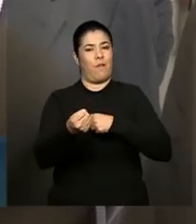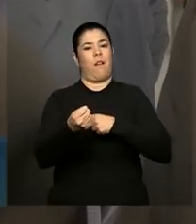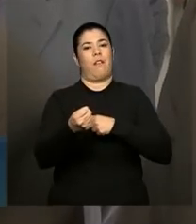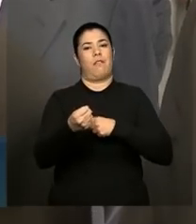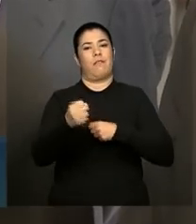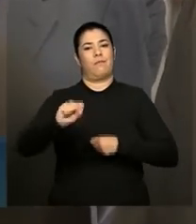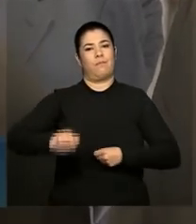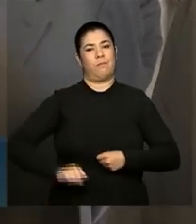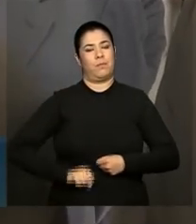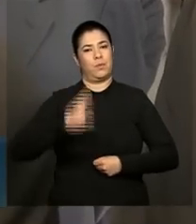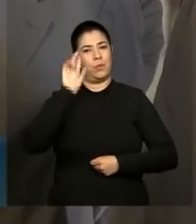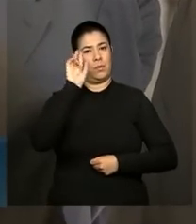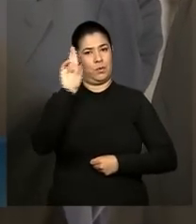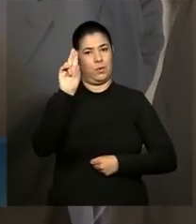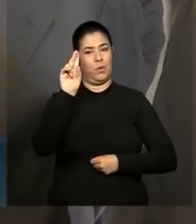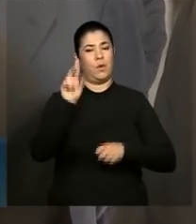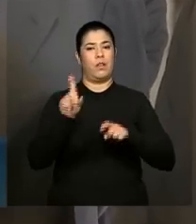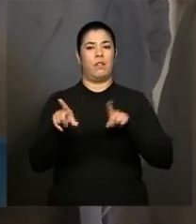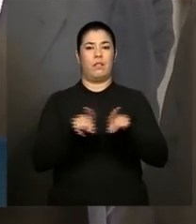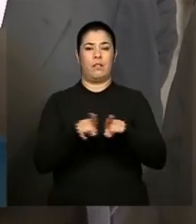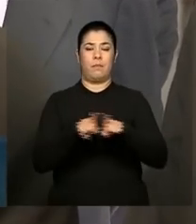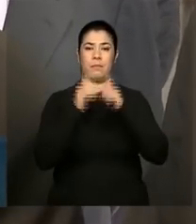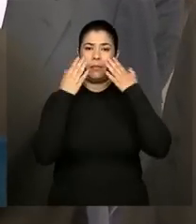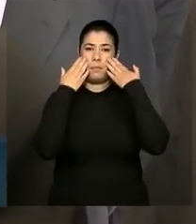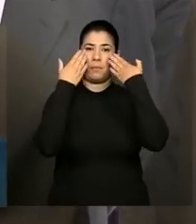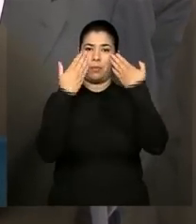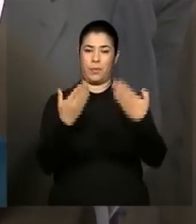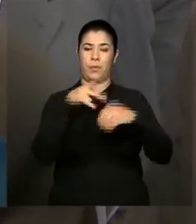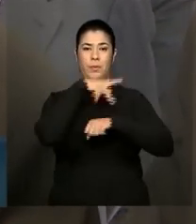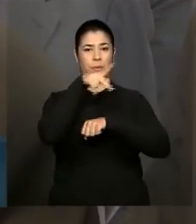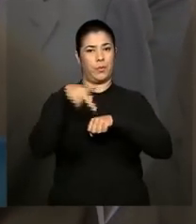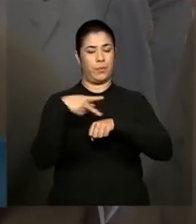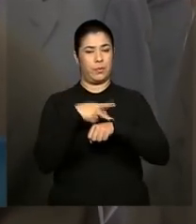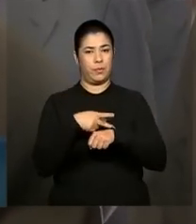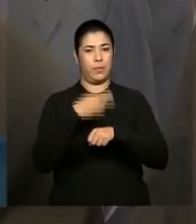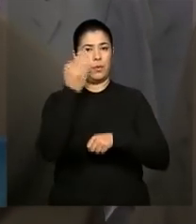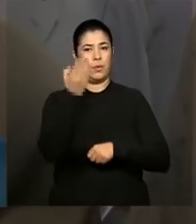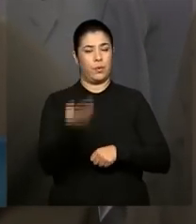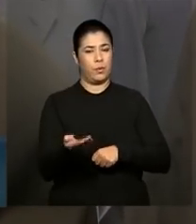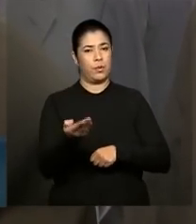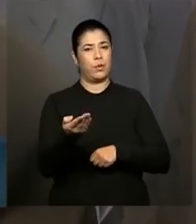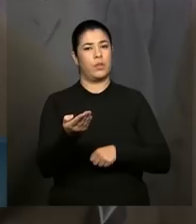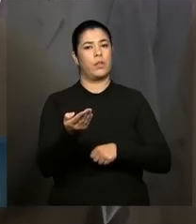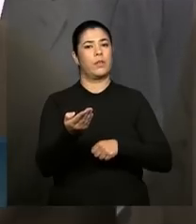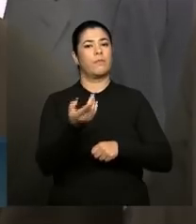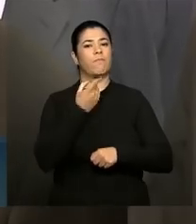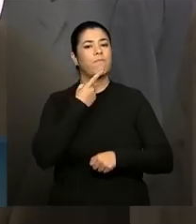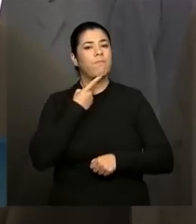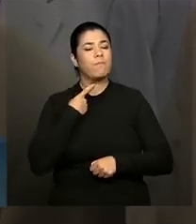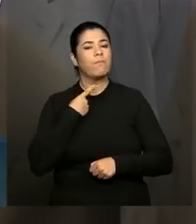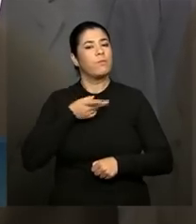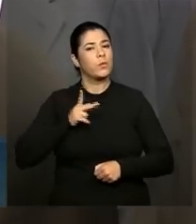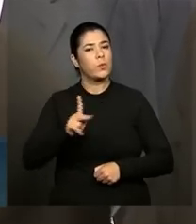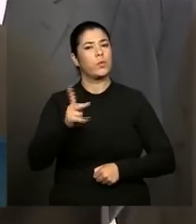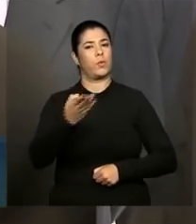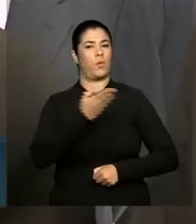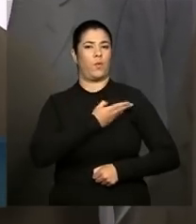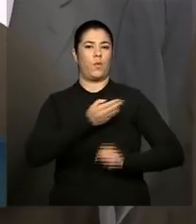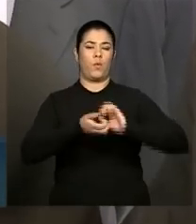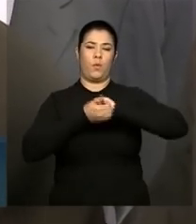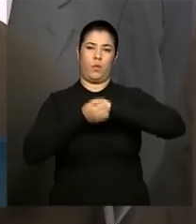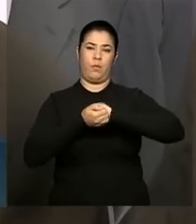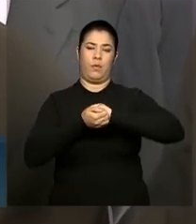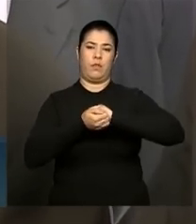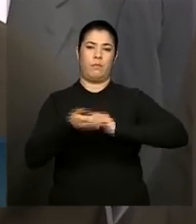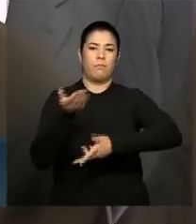diplomática e que apresentava ao país os seus votos de amizade pela relação que